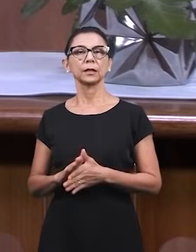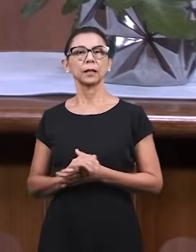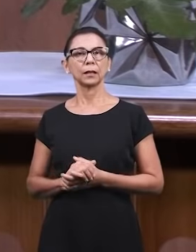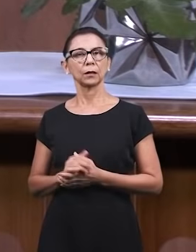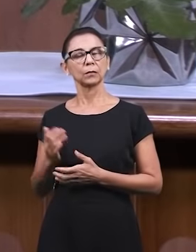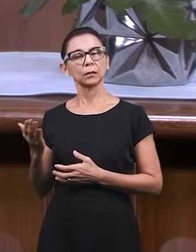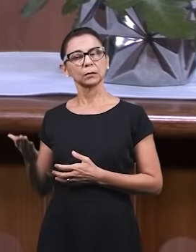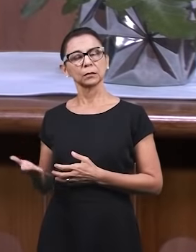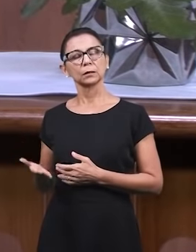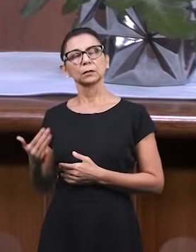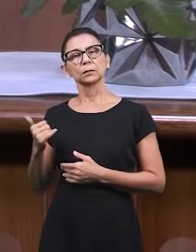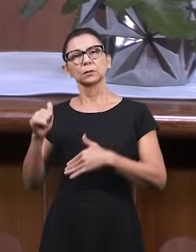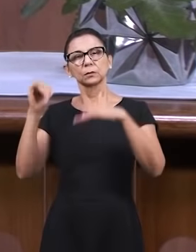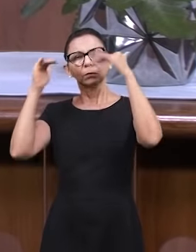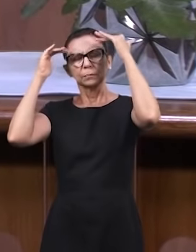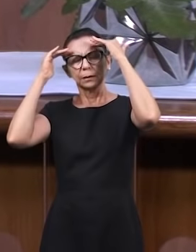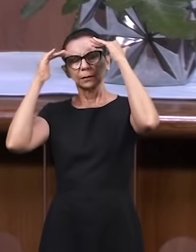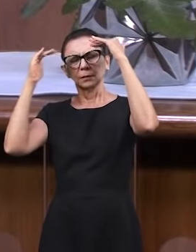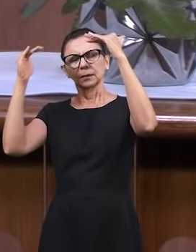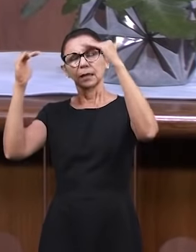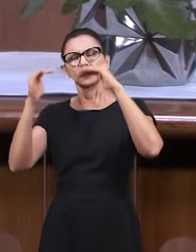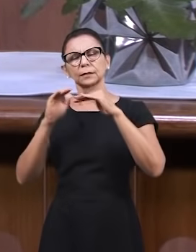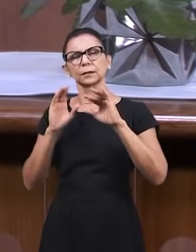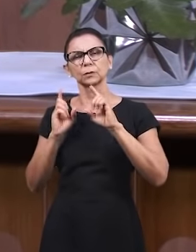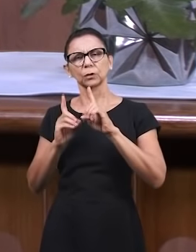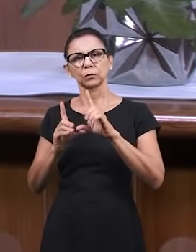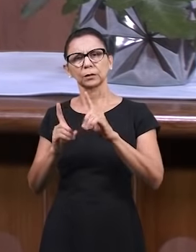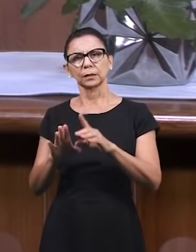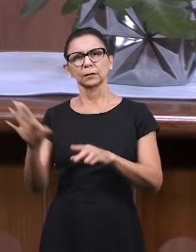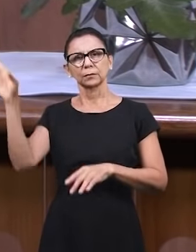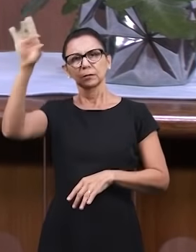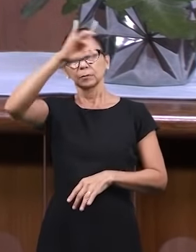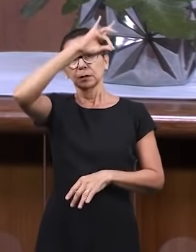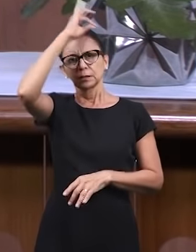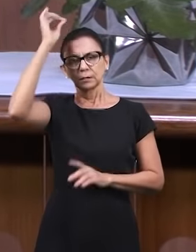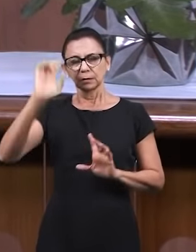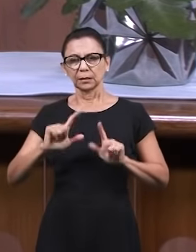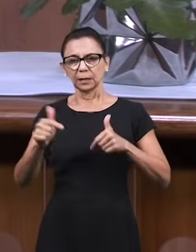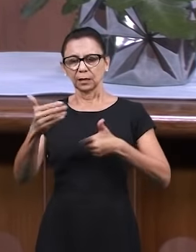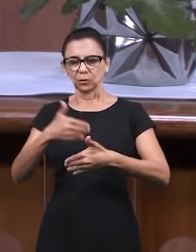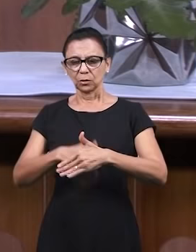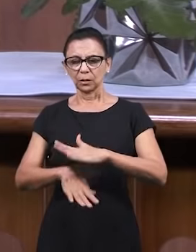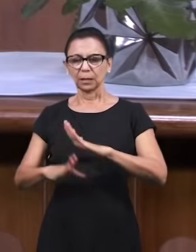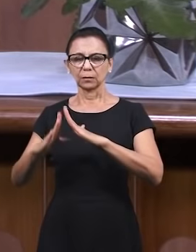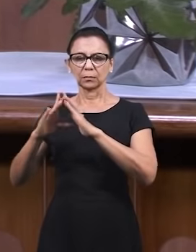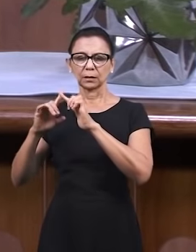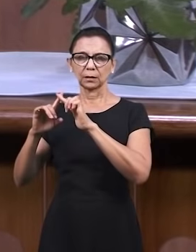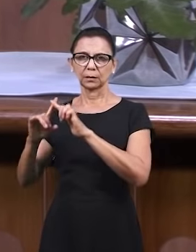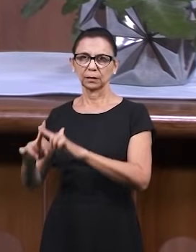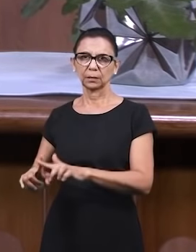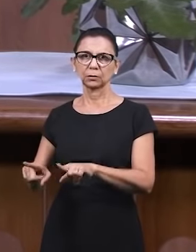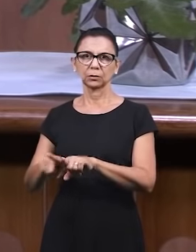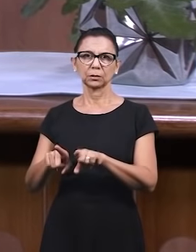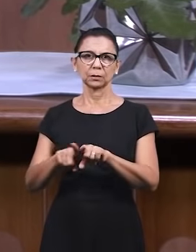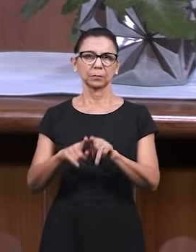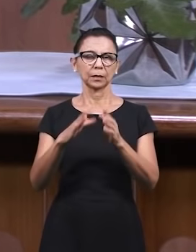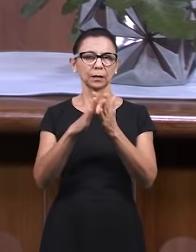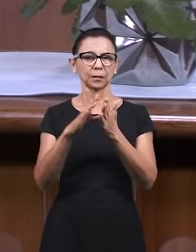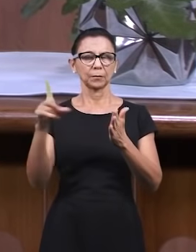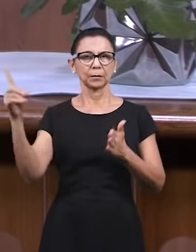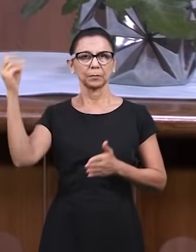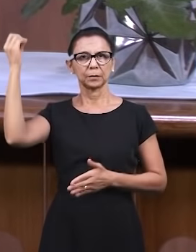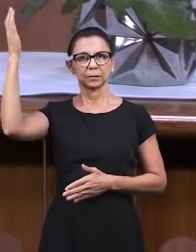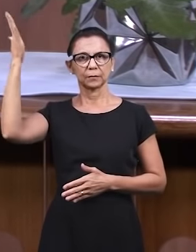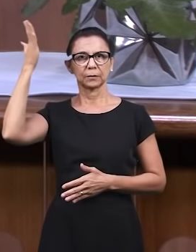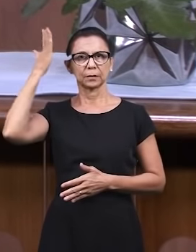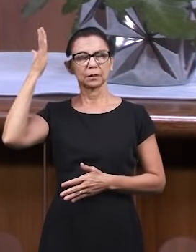que guarda a palavra, e do sangue, do Espírito Santo, que dá vida ao corpo e dá vida à palavra.